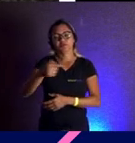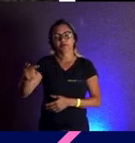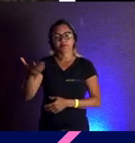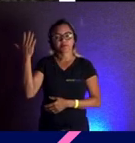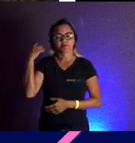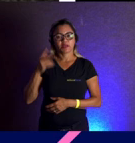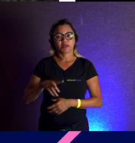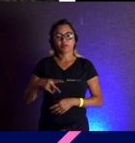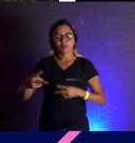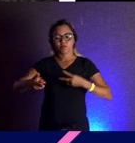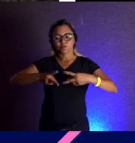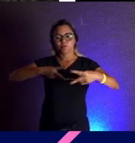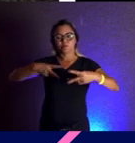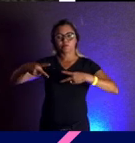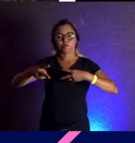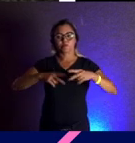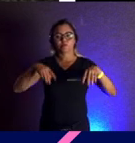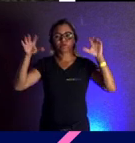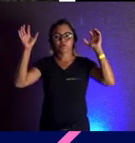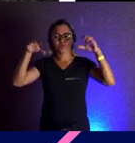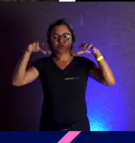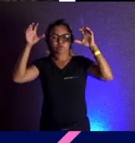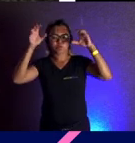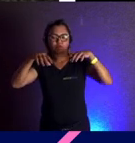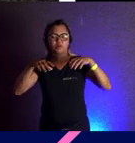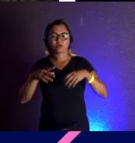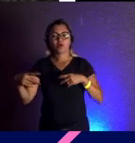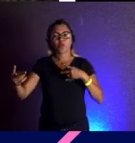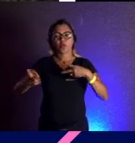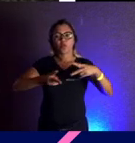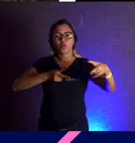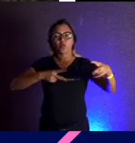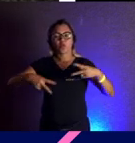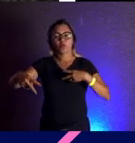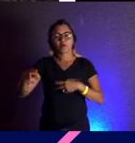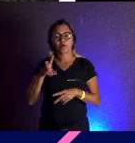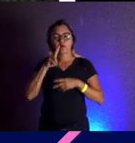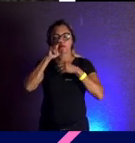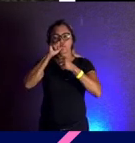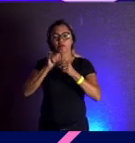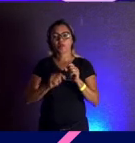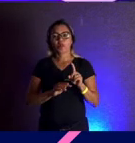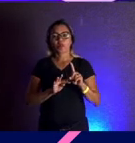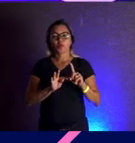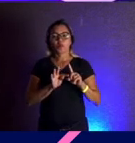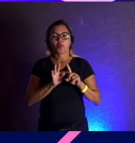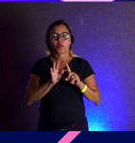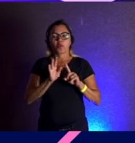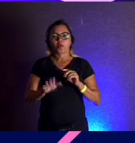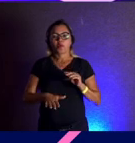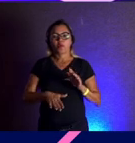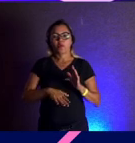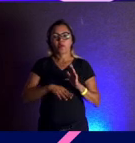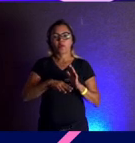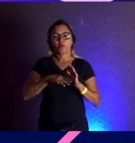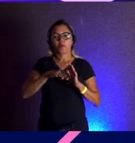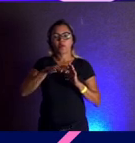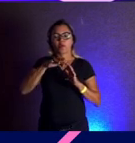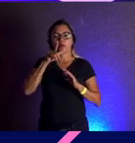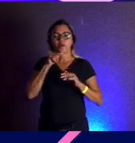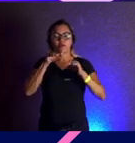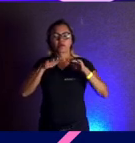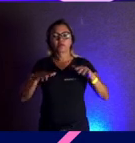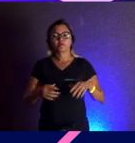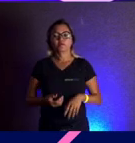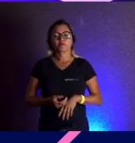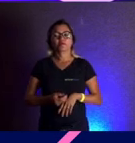atrás em São Paulo, por exemplo, uma chuva enorme. Seja eventos incrementais, aumento do nível do mar, ou secas que são